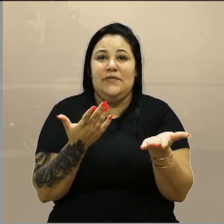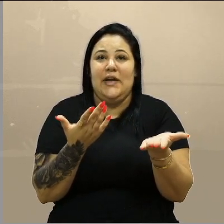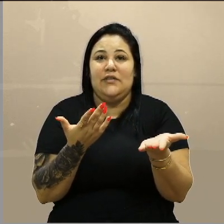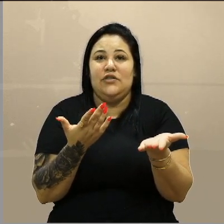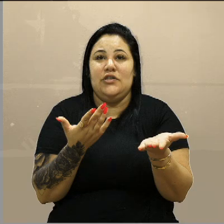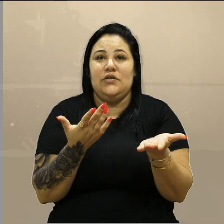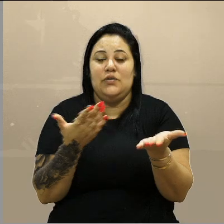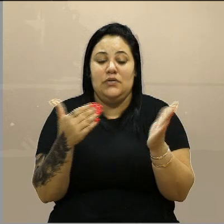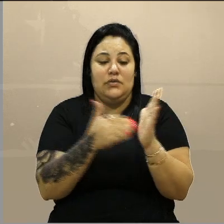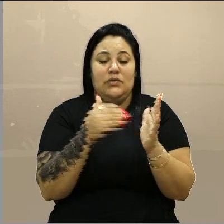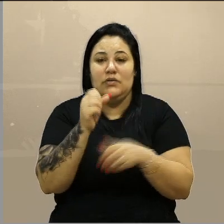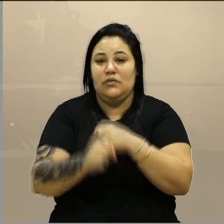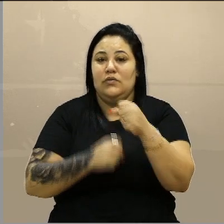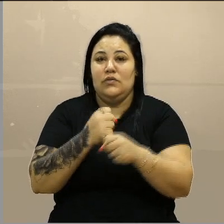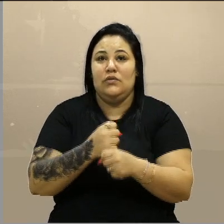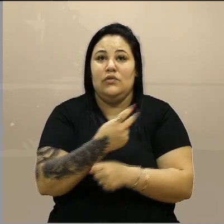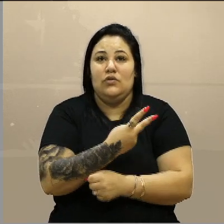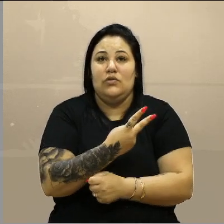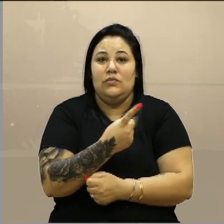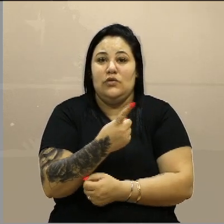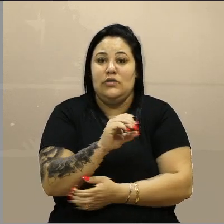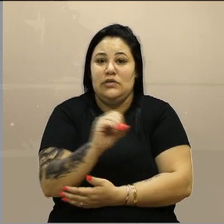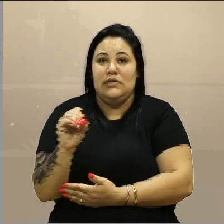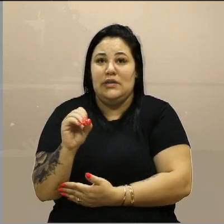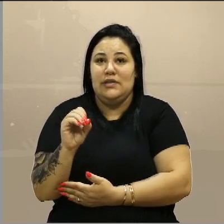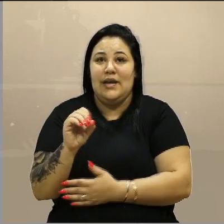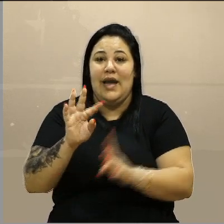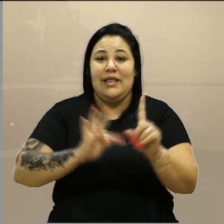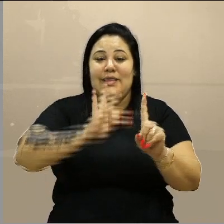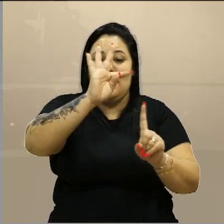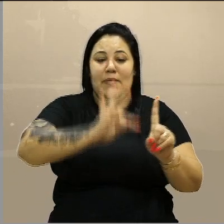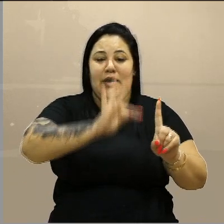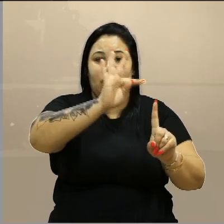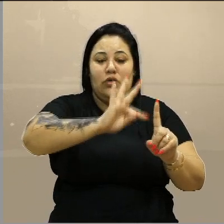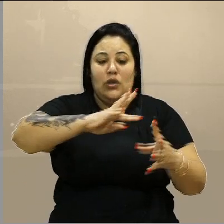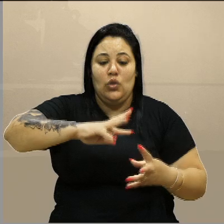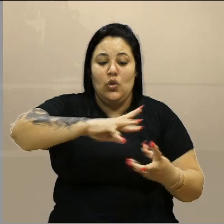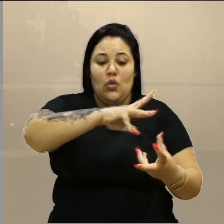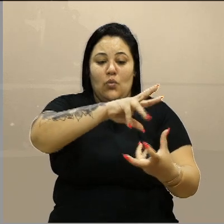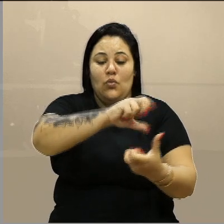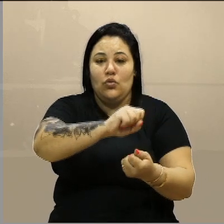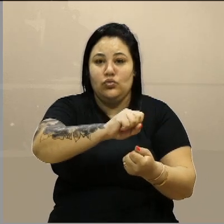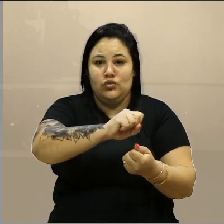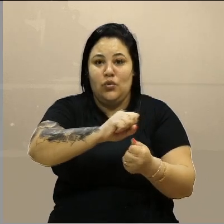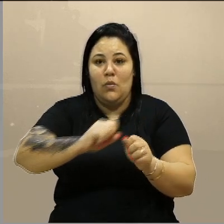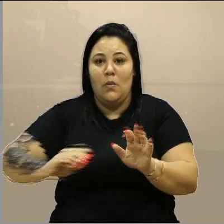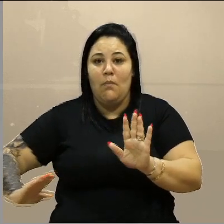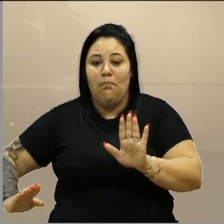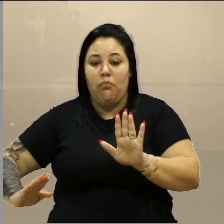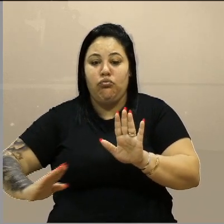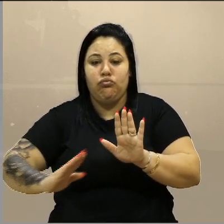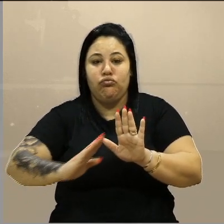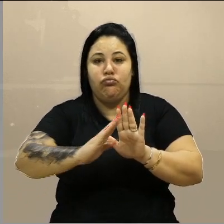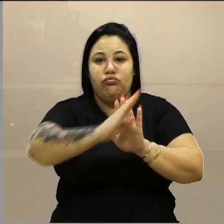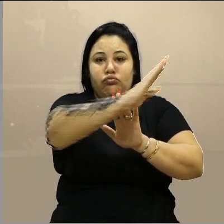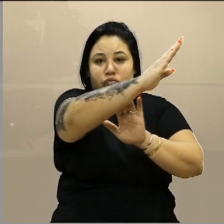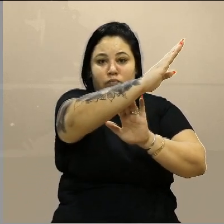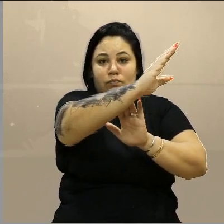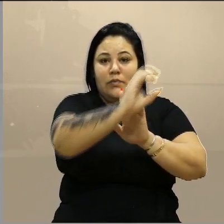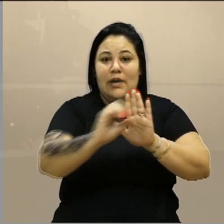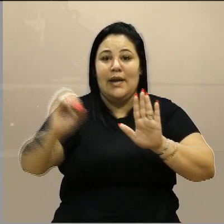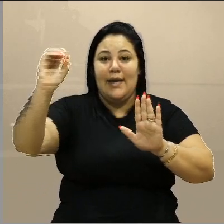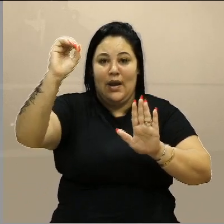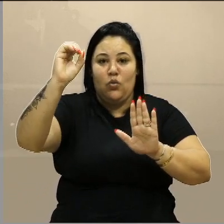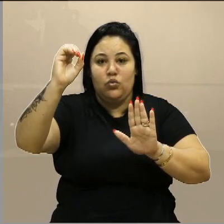o ano de 2100, a temperatura média global iria aumentar tantos graus Celsius. Existia o cenário otimista e o pessimista, onde